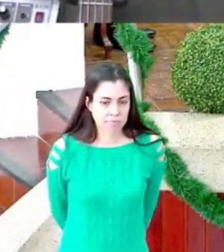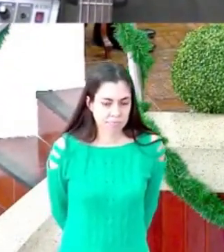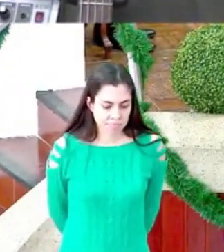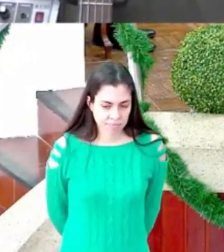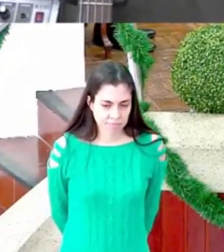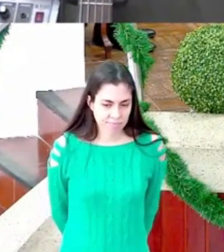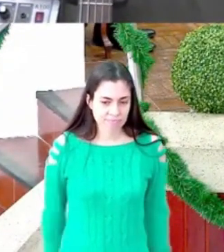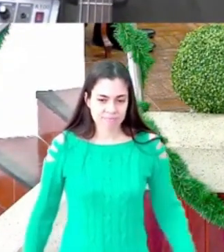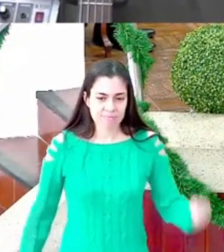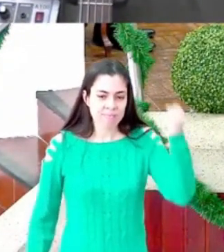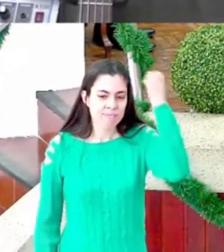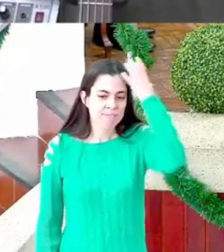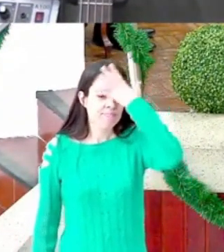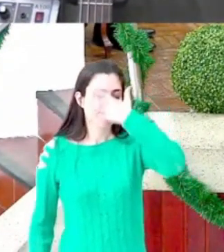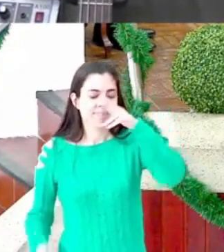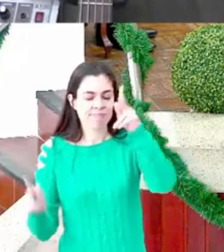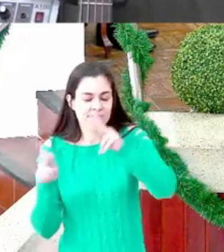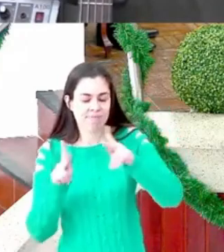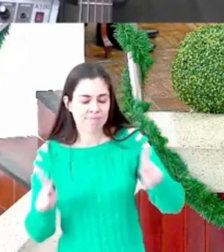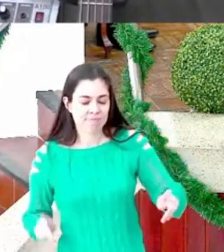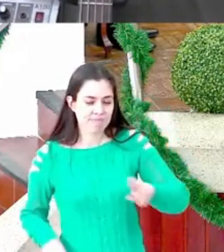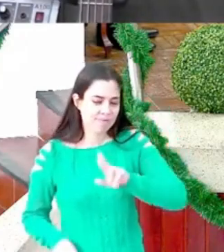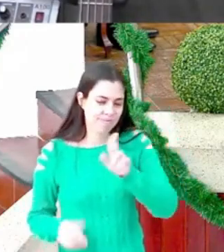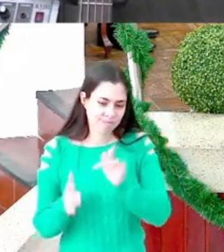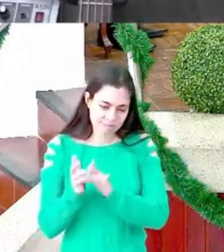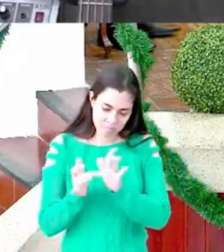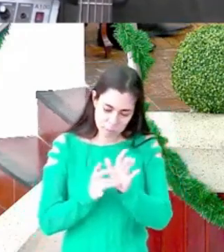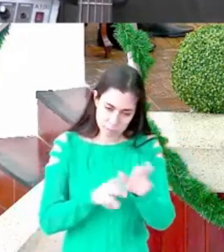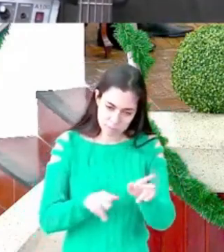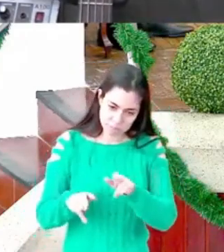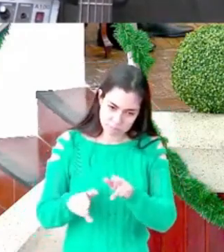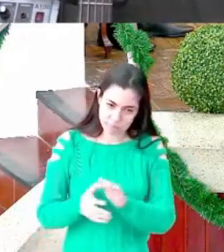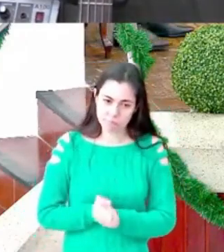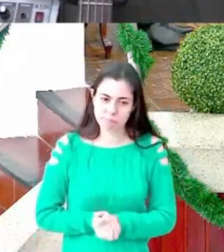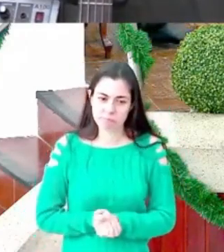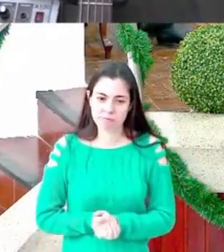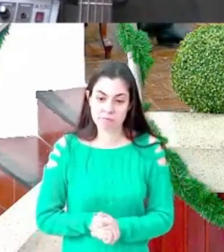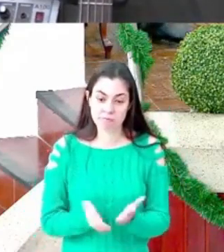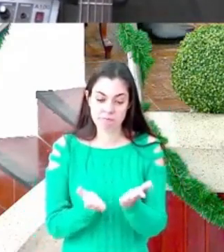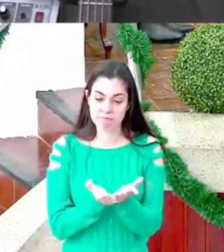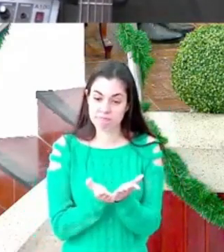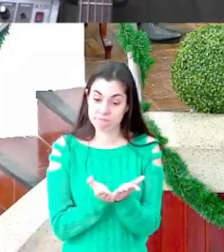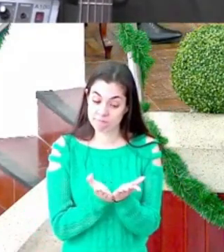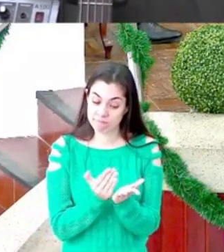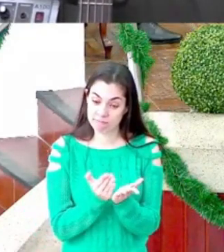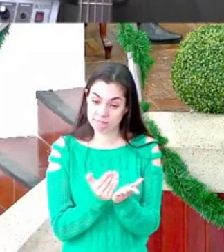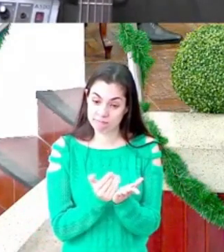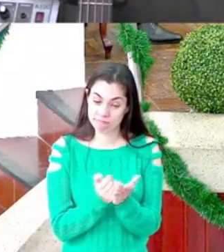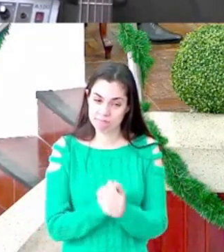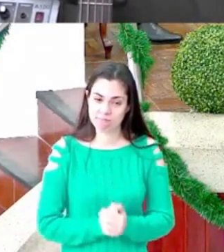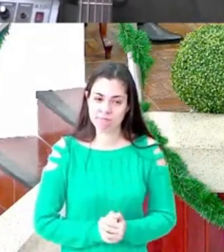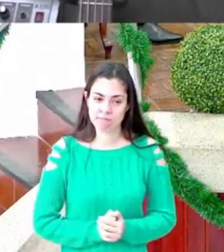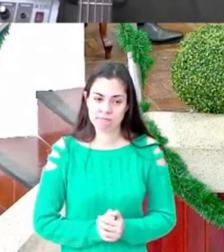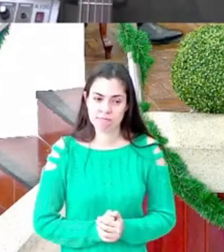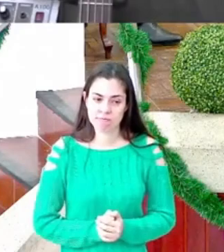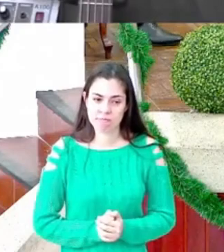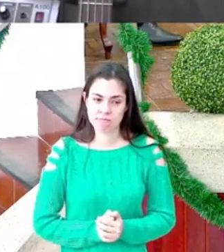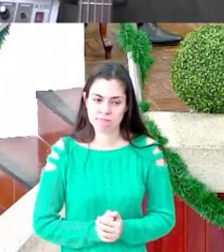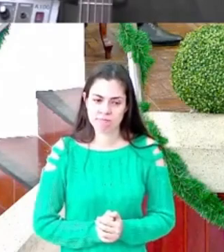Graça e paz no nome de Jesus, irmãos. Abra sua Bíblia no Evangelho segundo Mateus, no